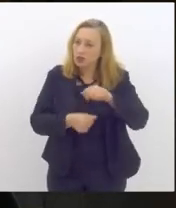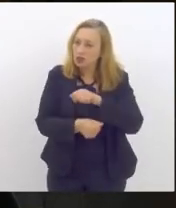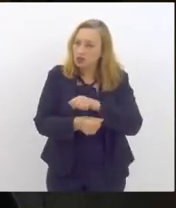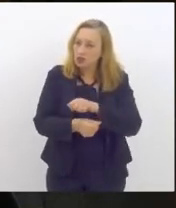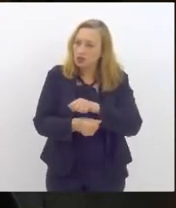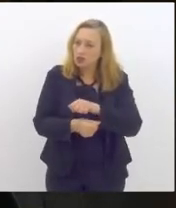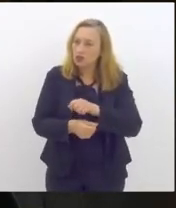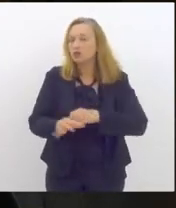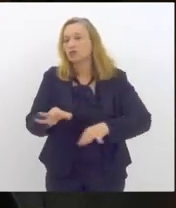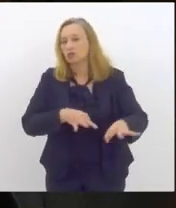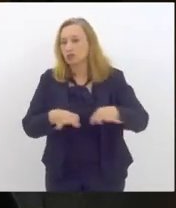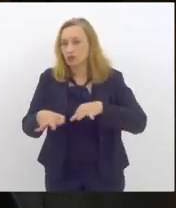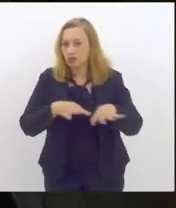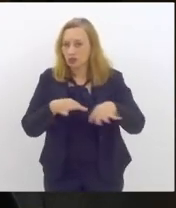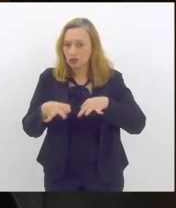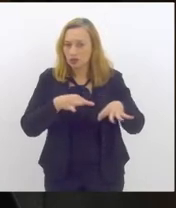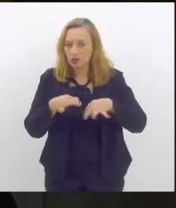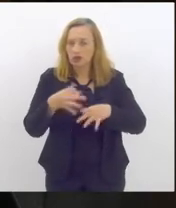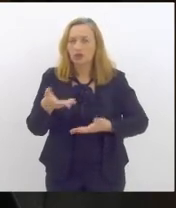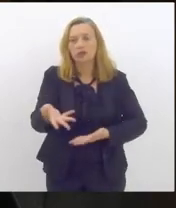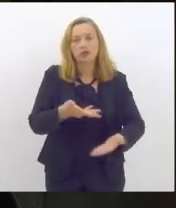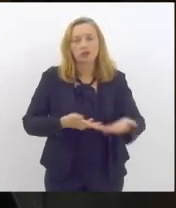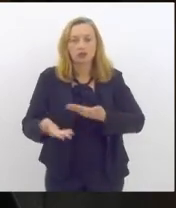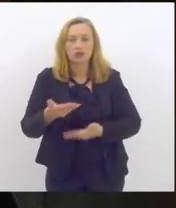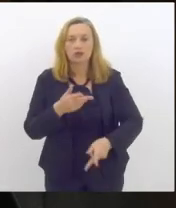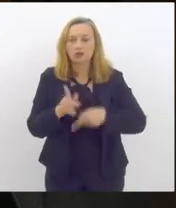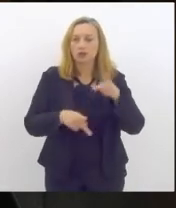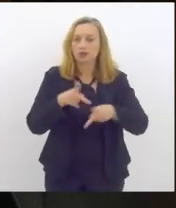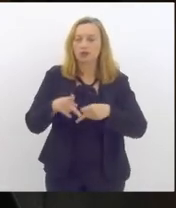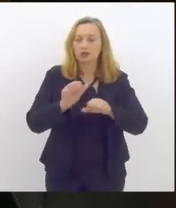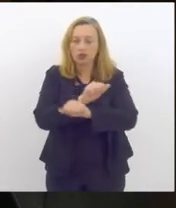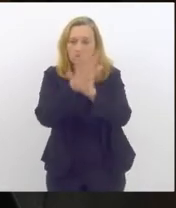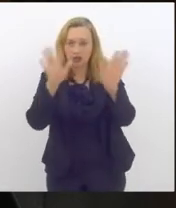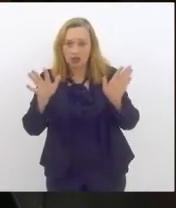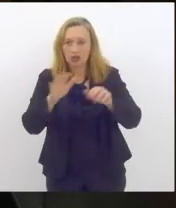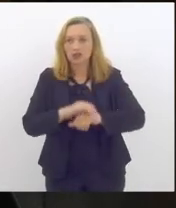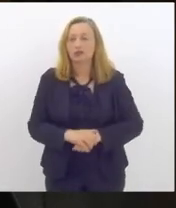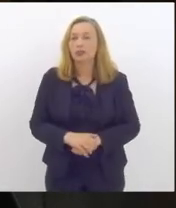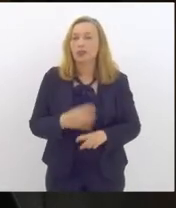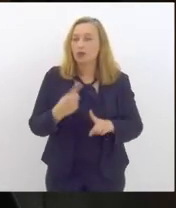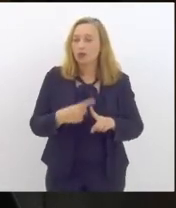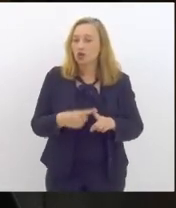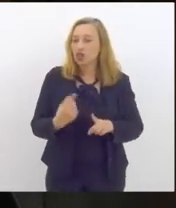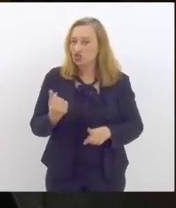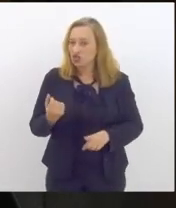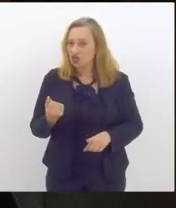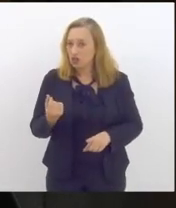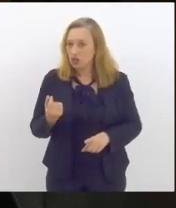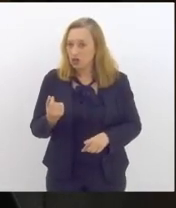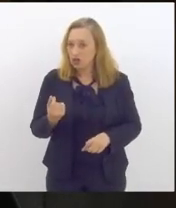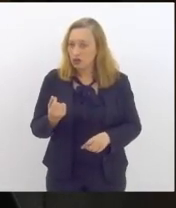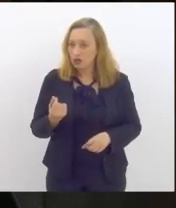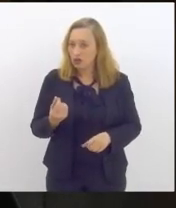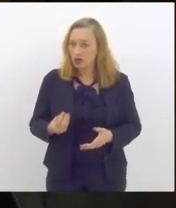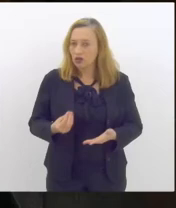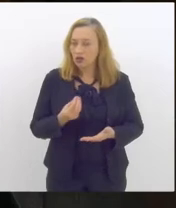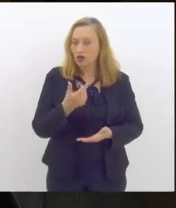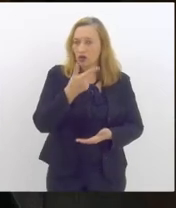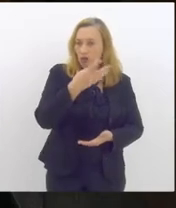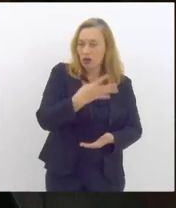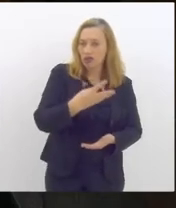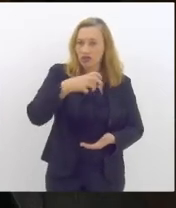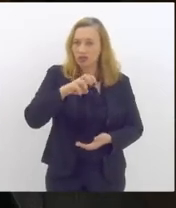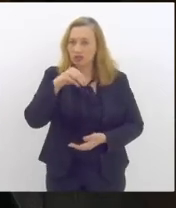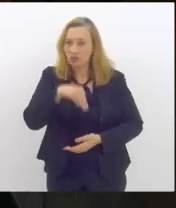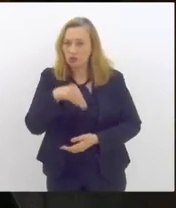com planejamento Participação Popular e transparência porque botar dinheiro aos 45 minutos do segundo